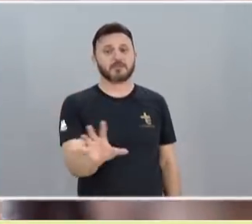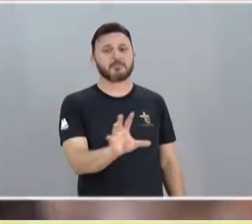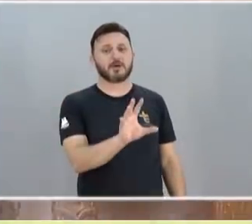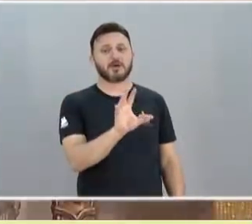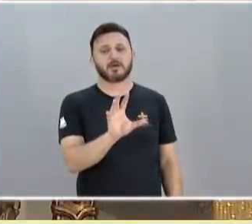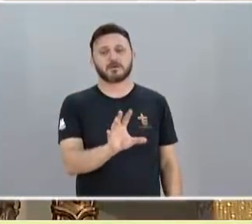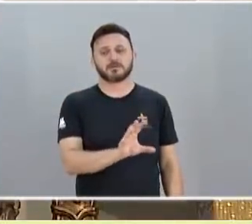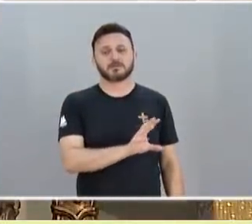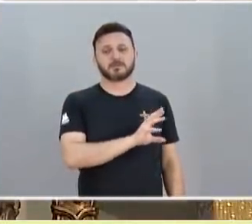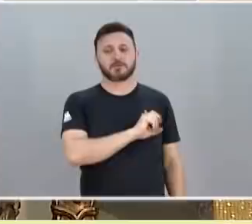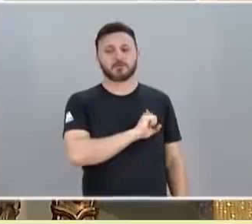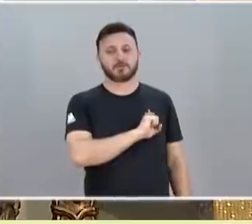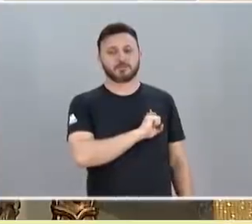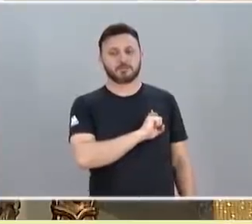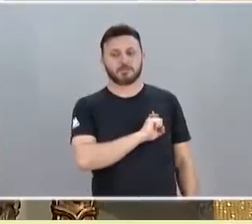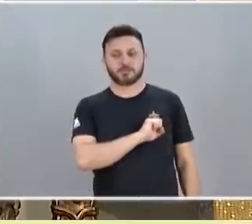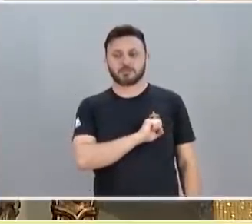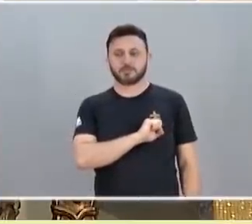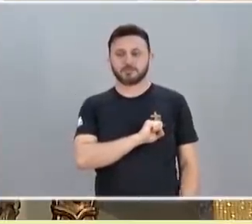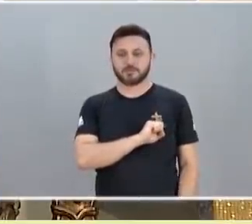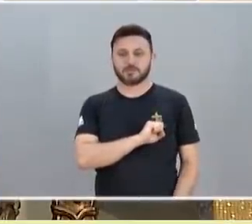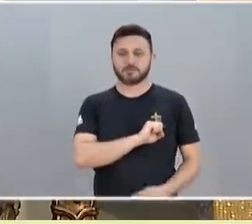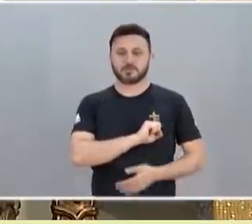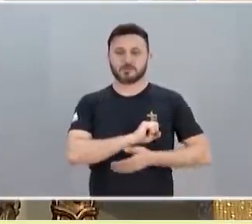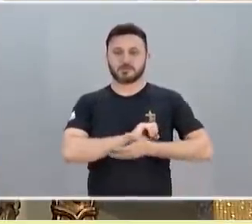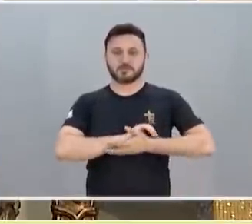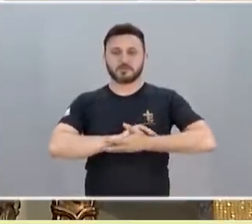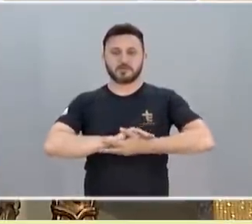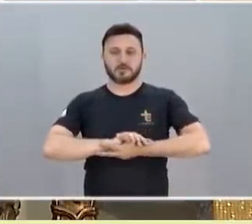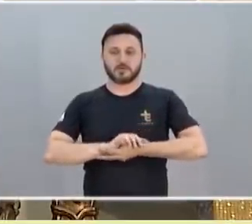perdão e mais